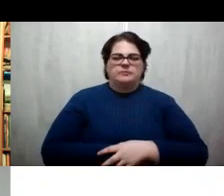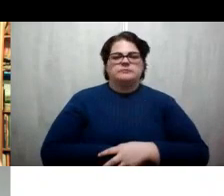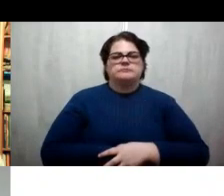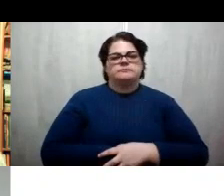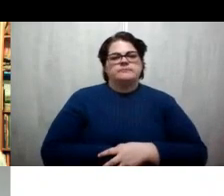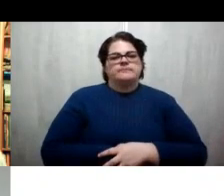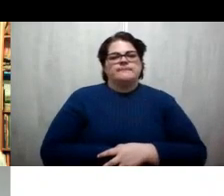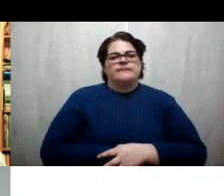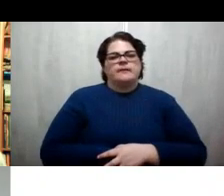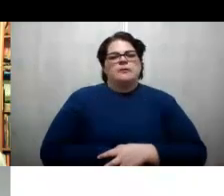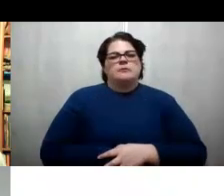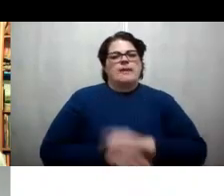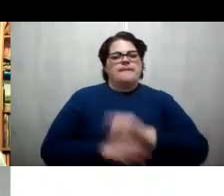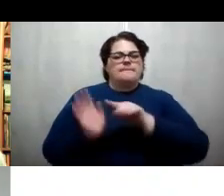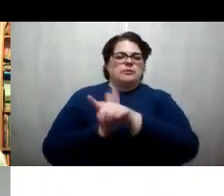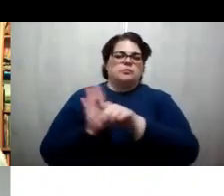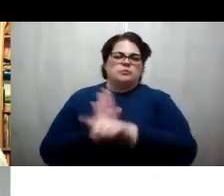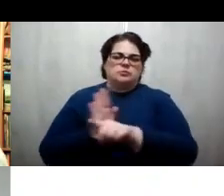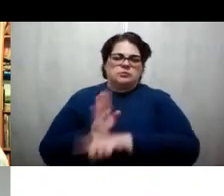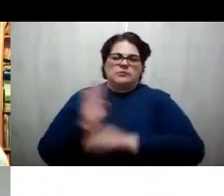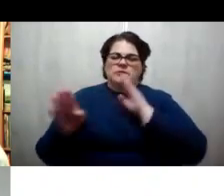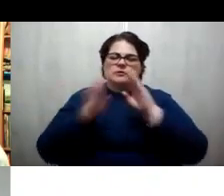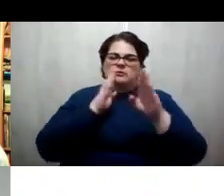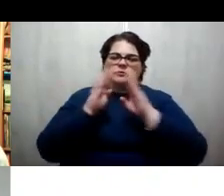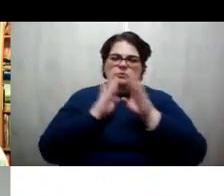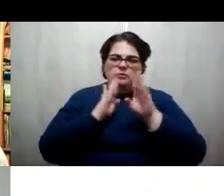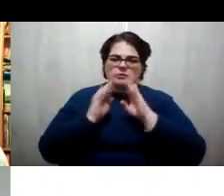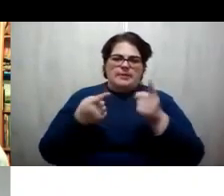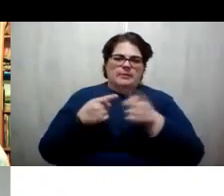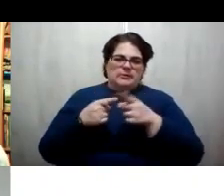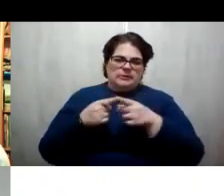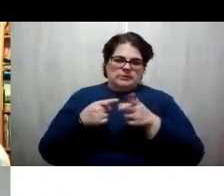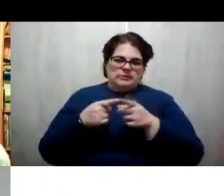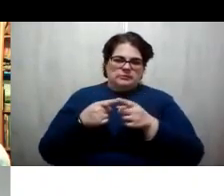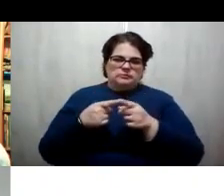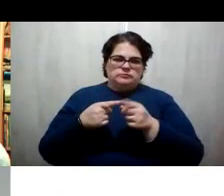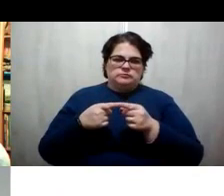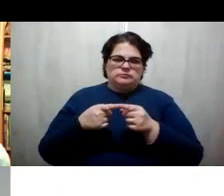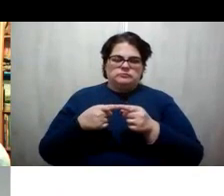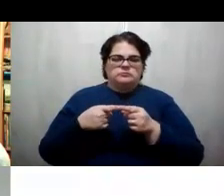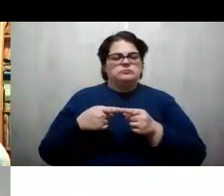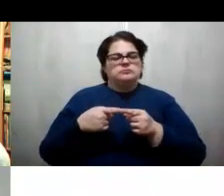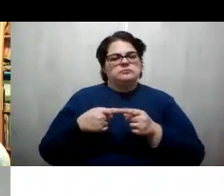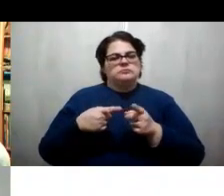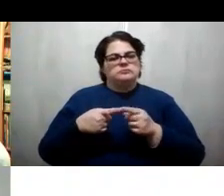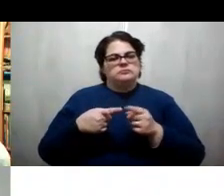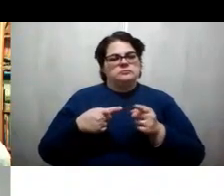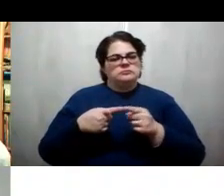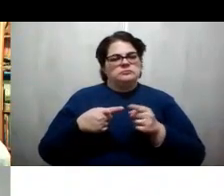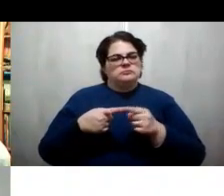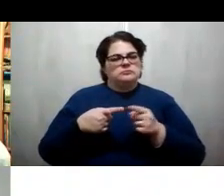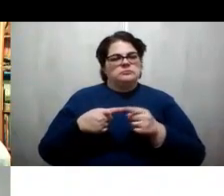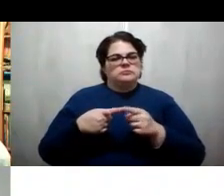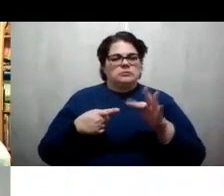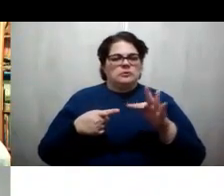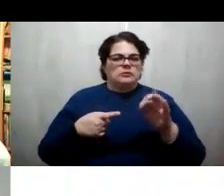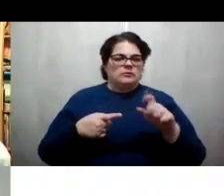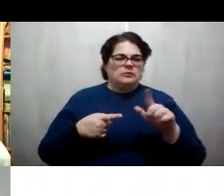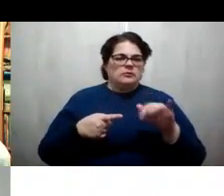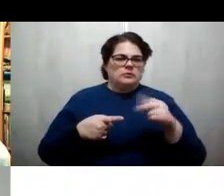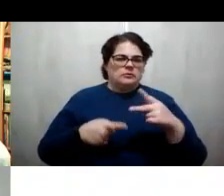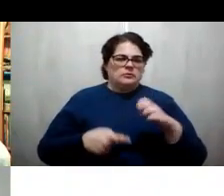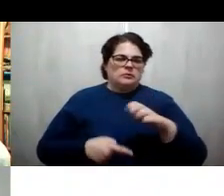chegando no nosso Facebook. A primeira pergunta é do Felipe Mianes.